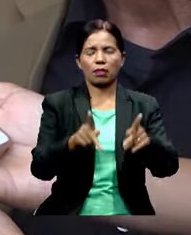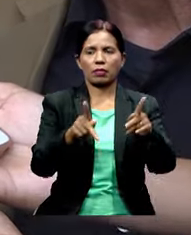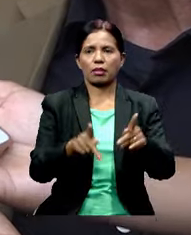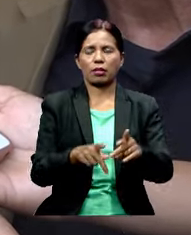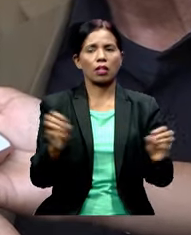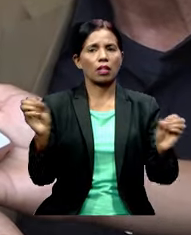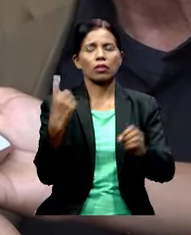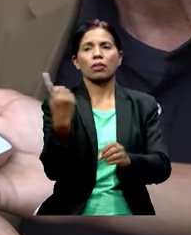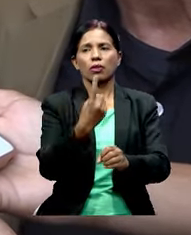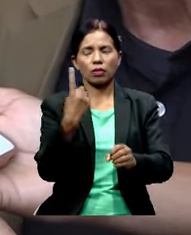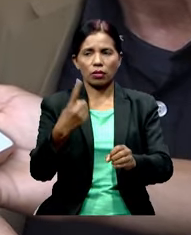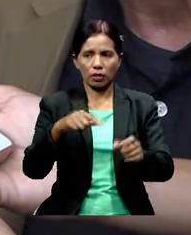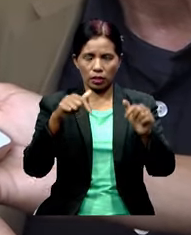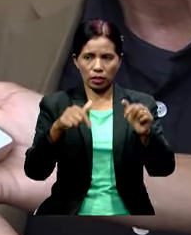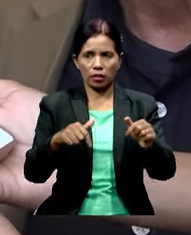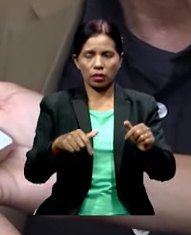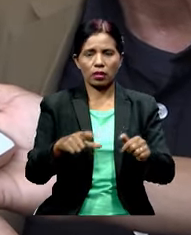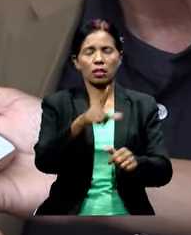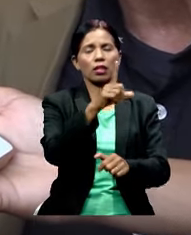lógico ir a Lorba,